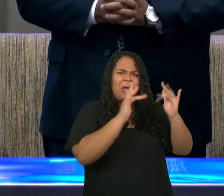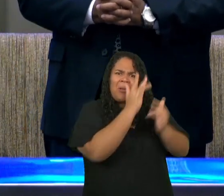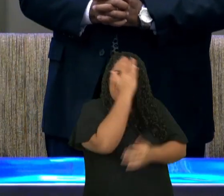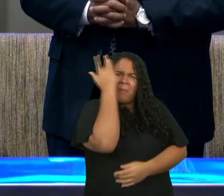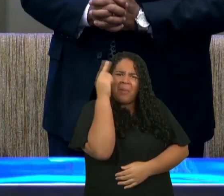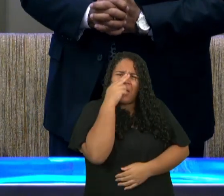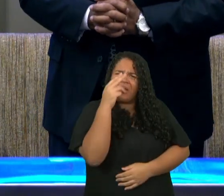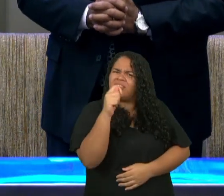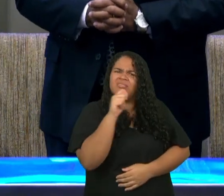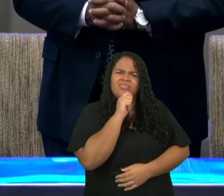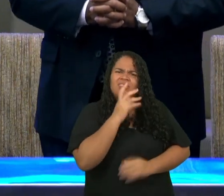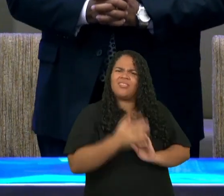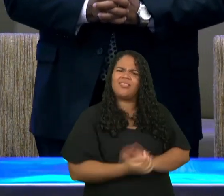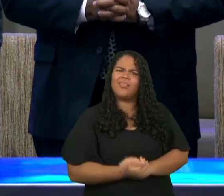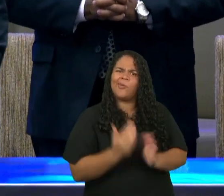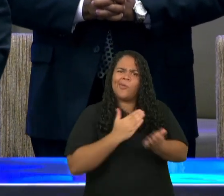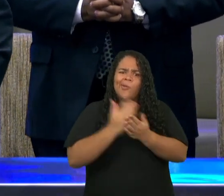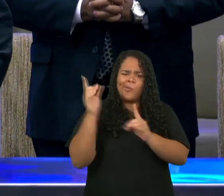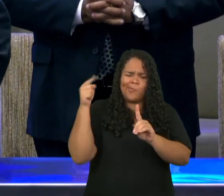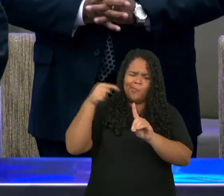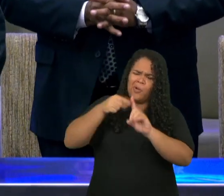tua vida?